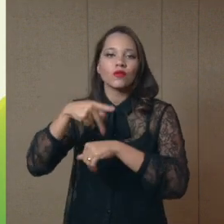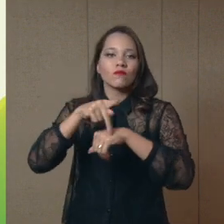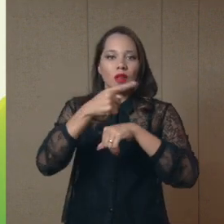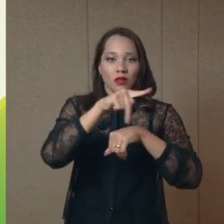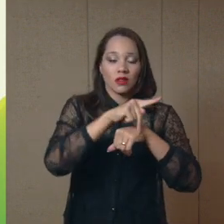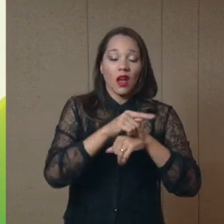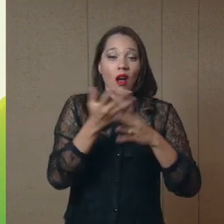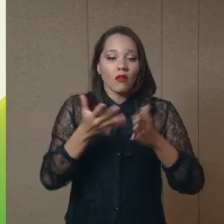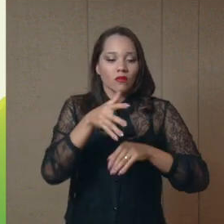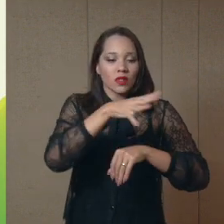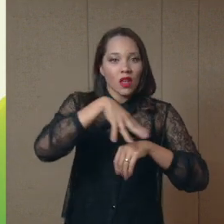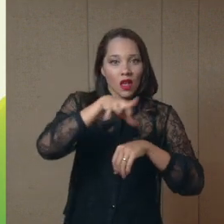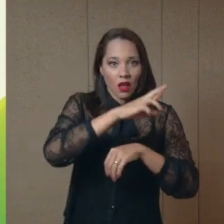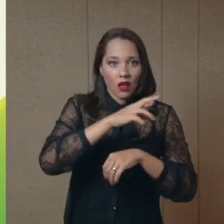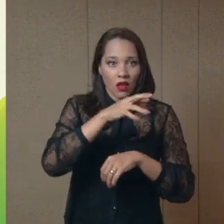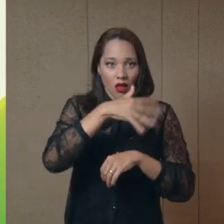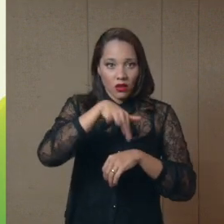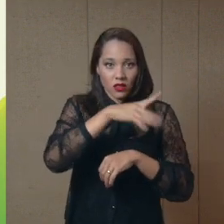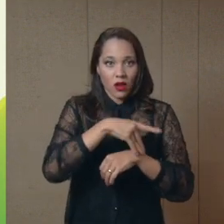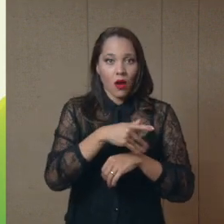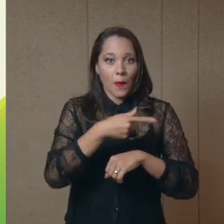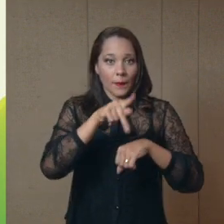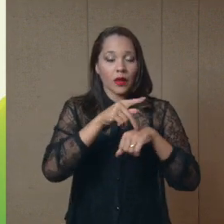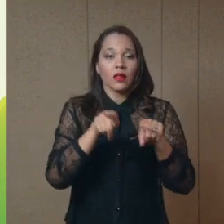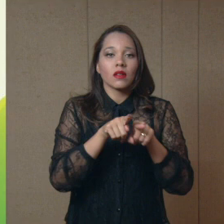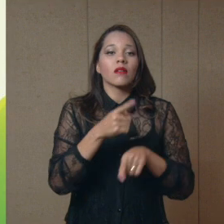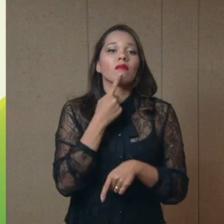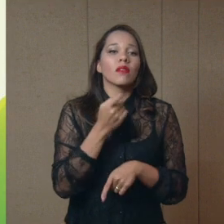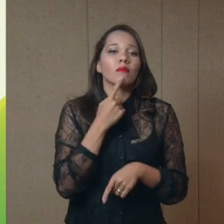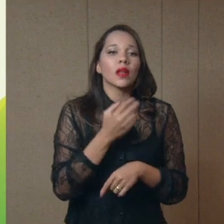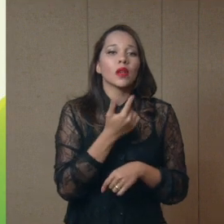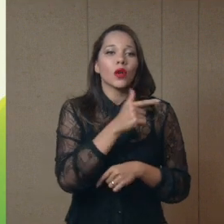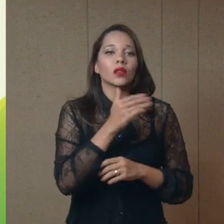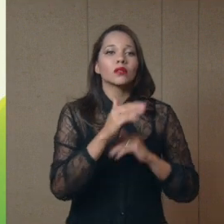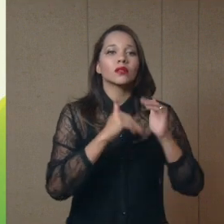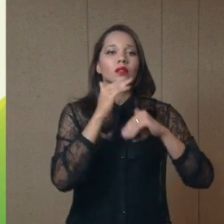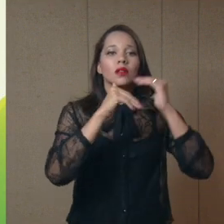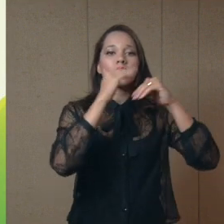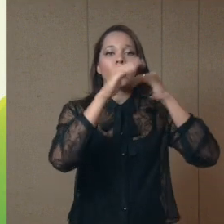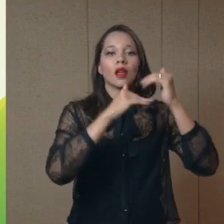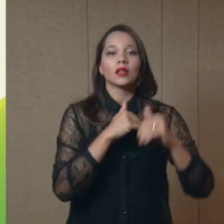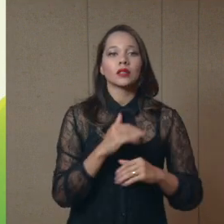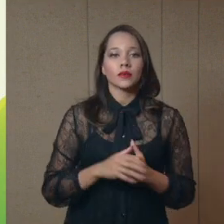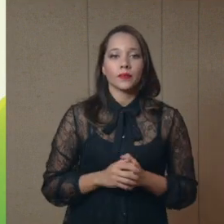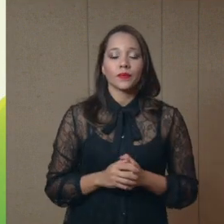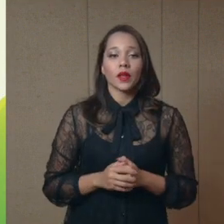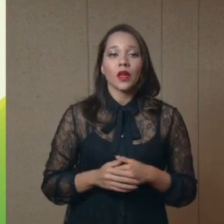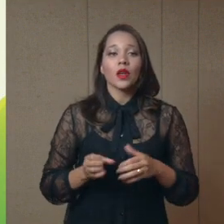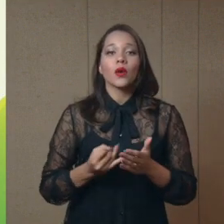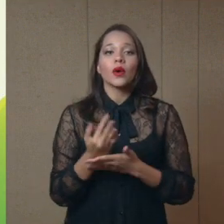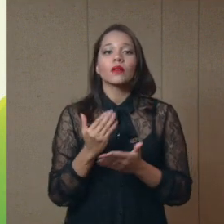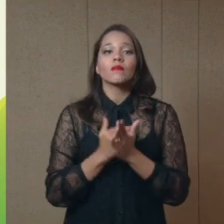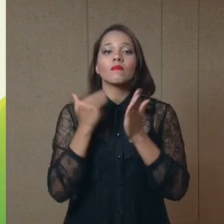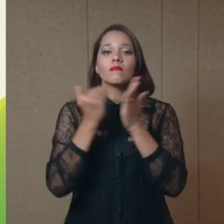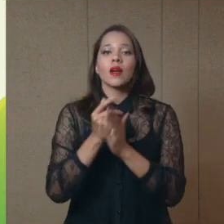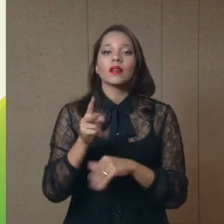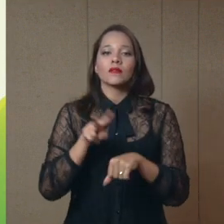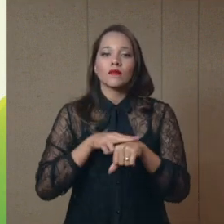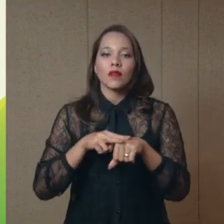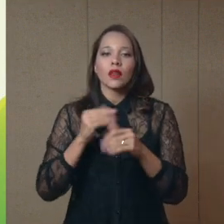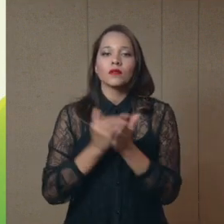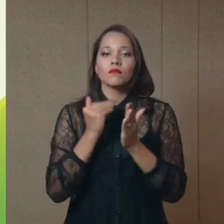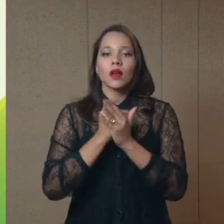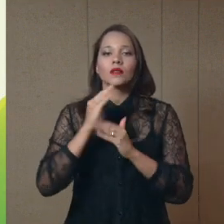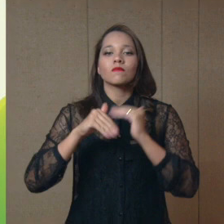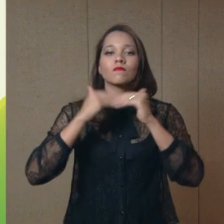algumas regiões do país também tem essa mancha avermelhada e outros crescem num ritmo mais acelerado quanto mais verde ma é o